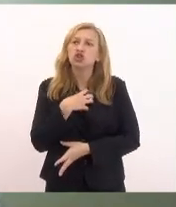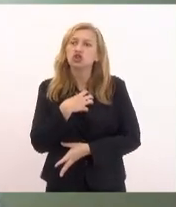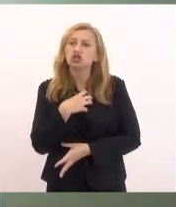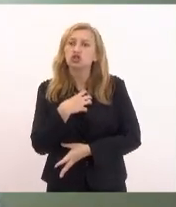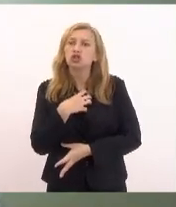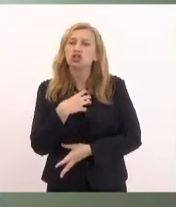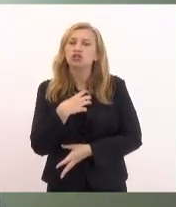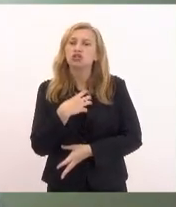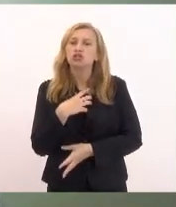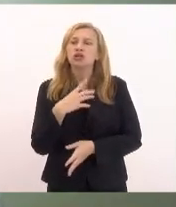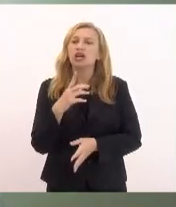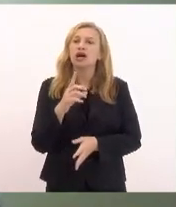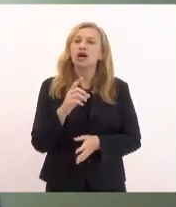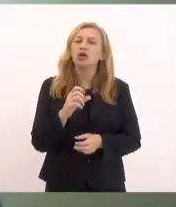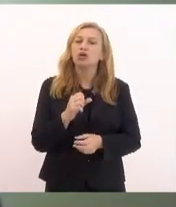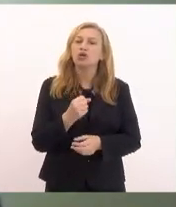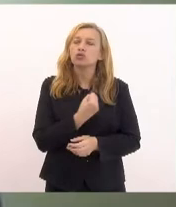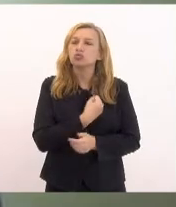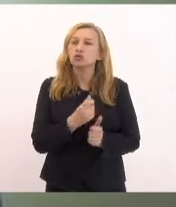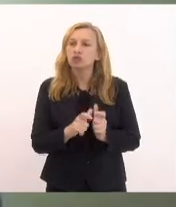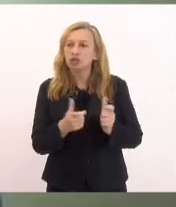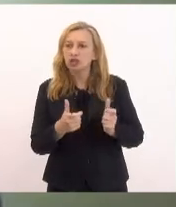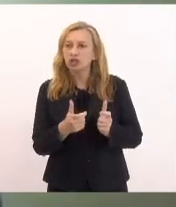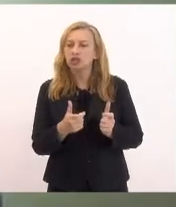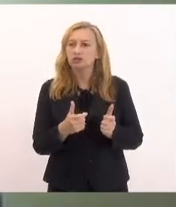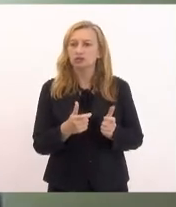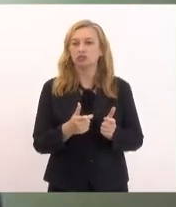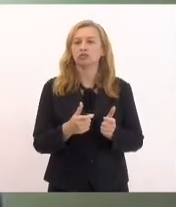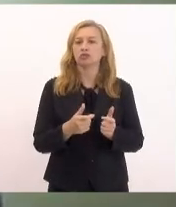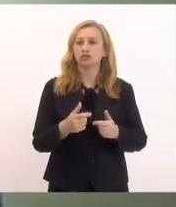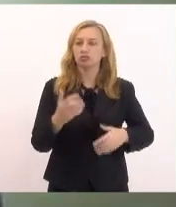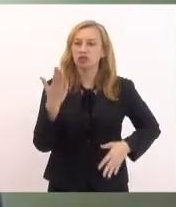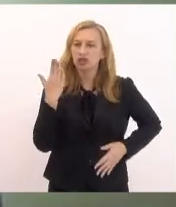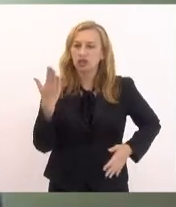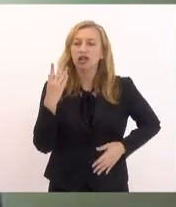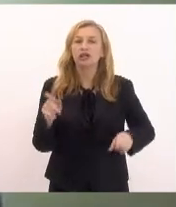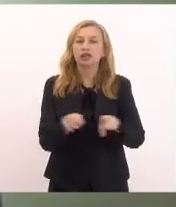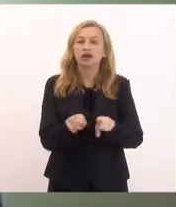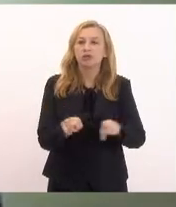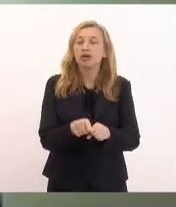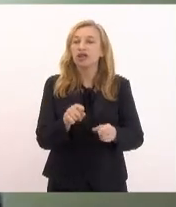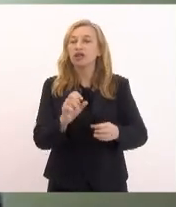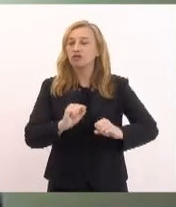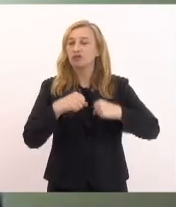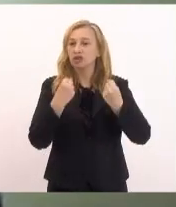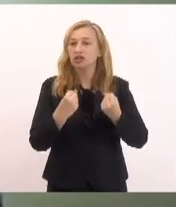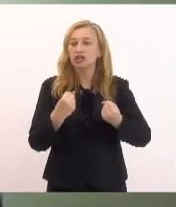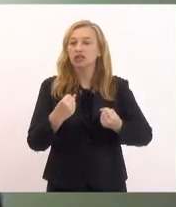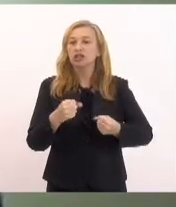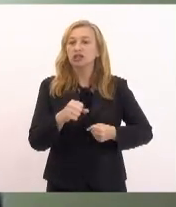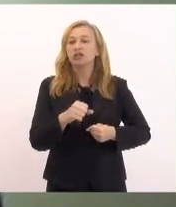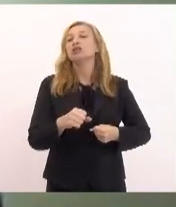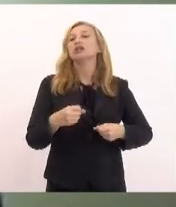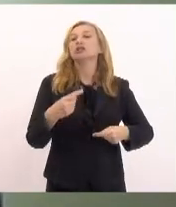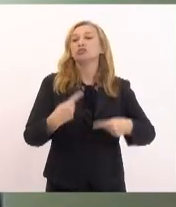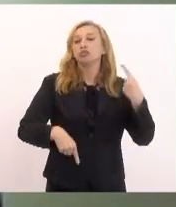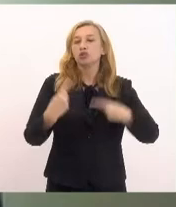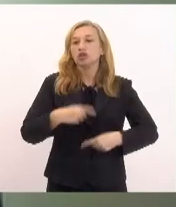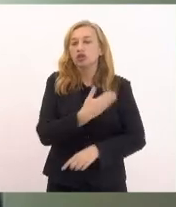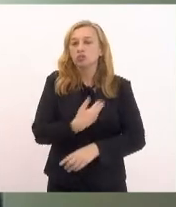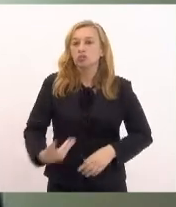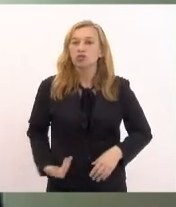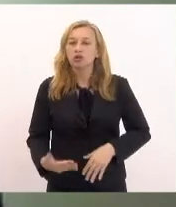da criminalidade e também no fortalecimento de políticas públicas na área da educação, do mercado de